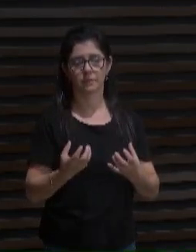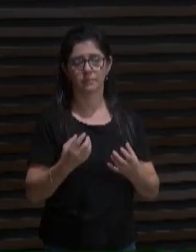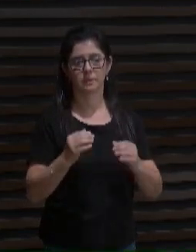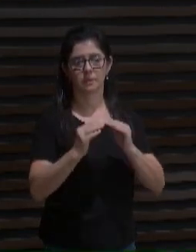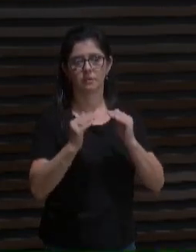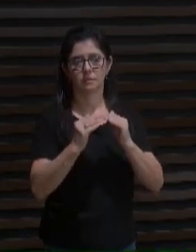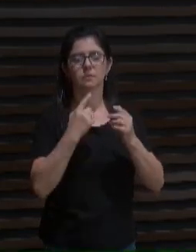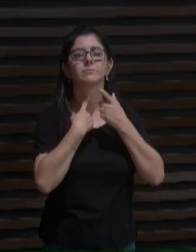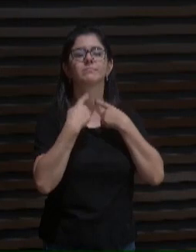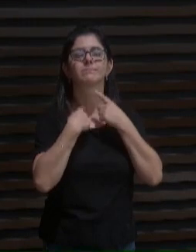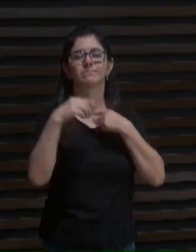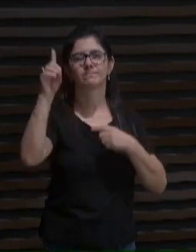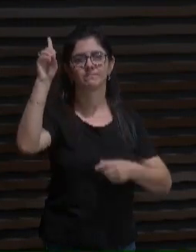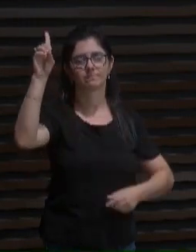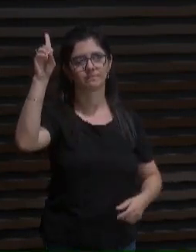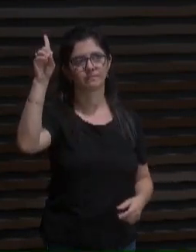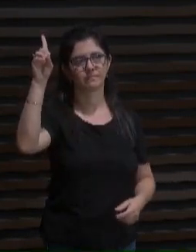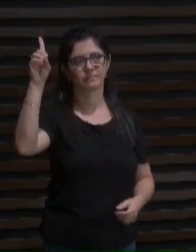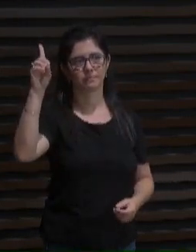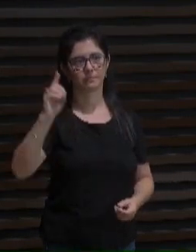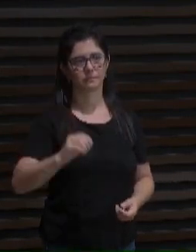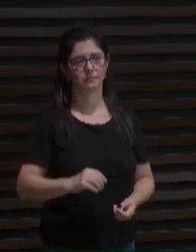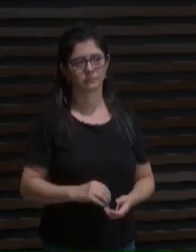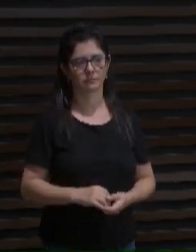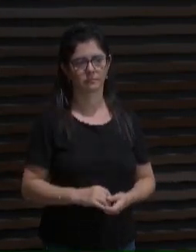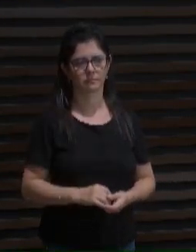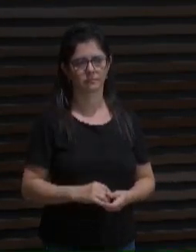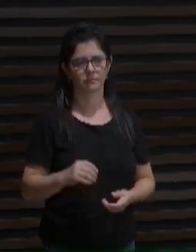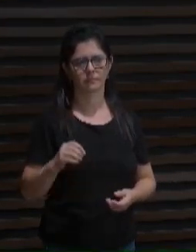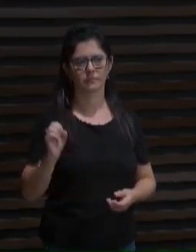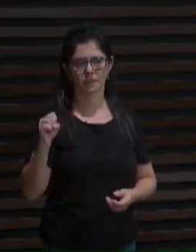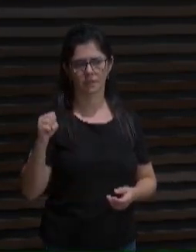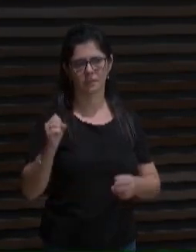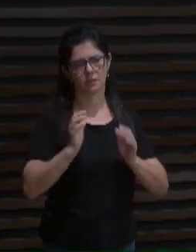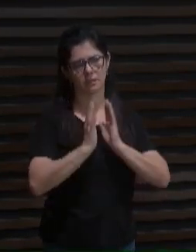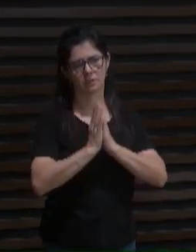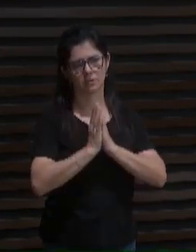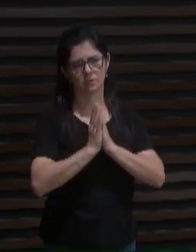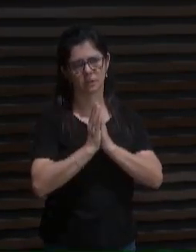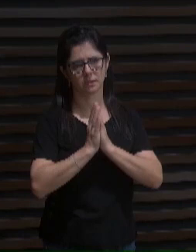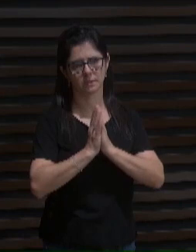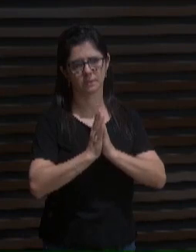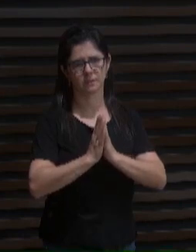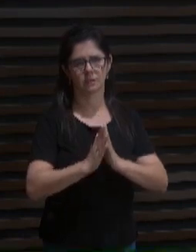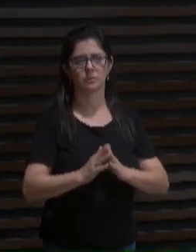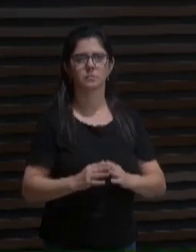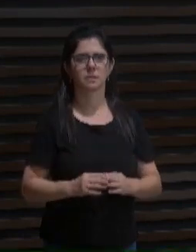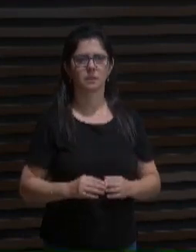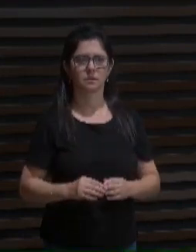Olha esse texto, nós até lemos aqui hoje já. Sim, a oração não pode mudar a Deus, entretanto, nossos